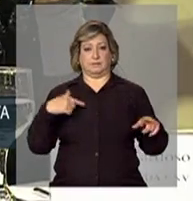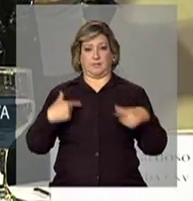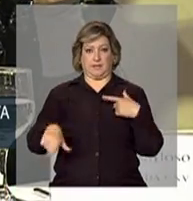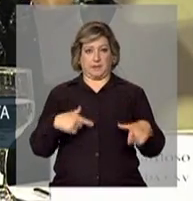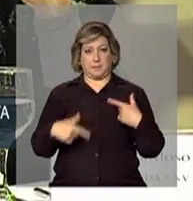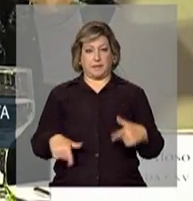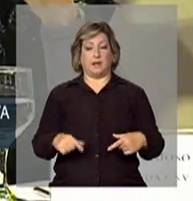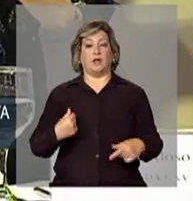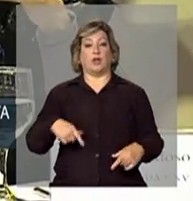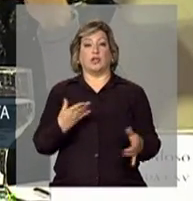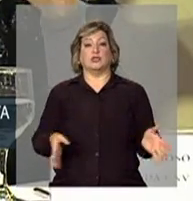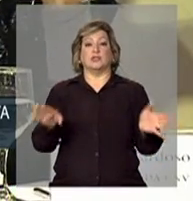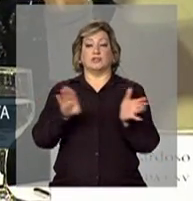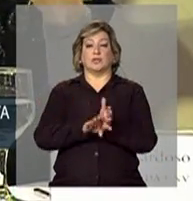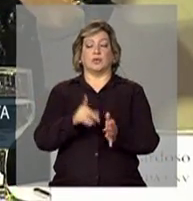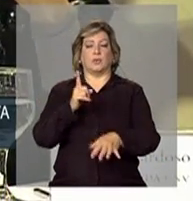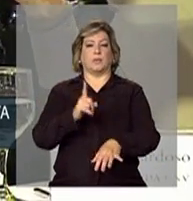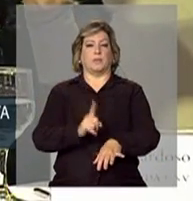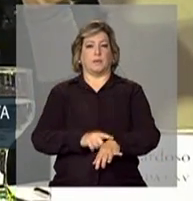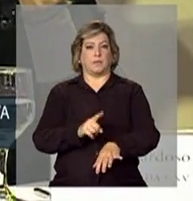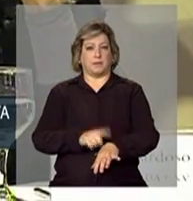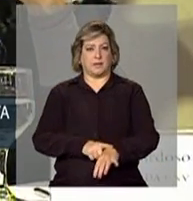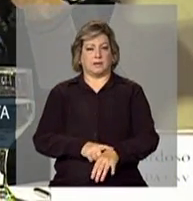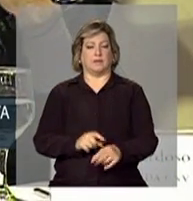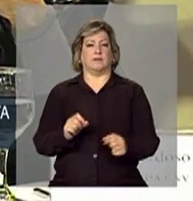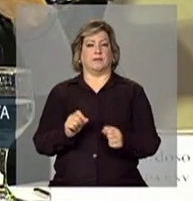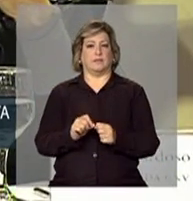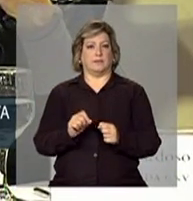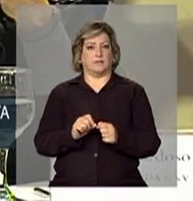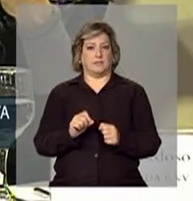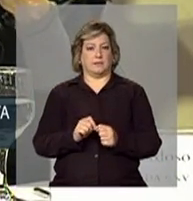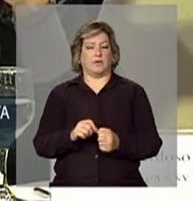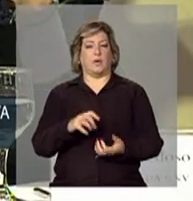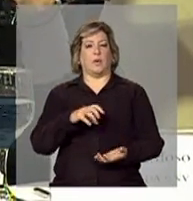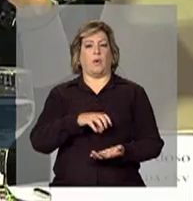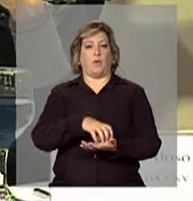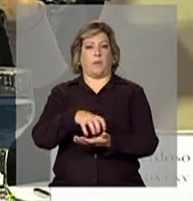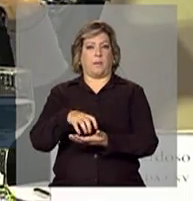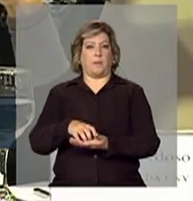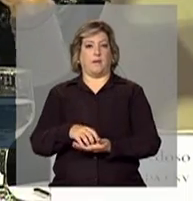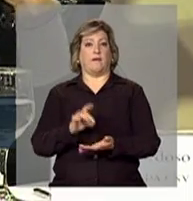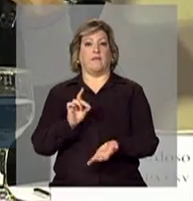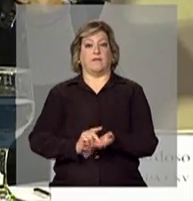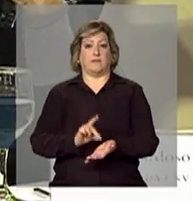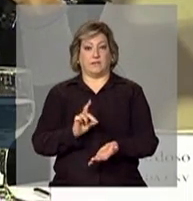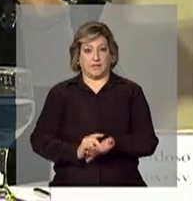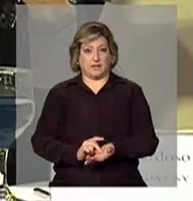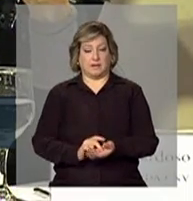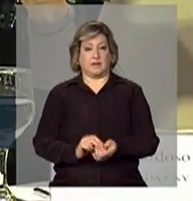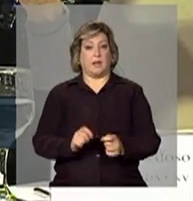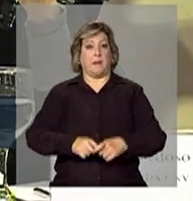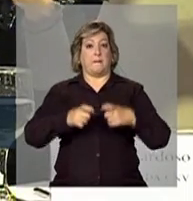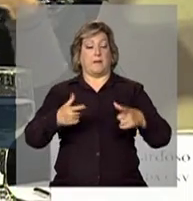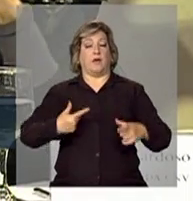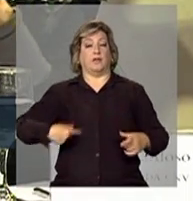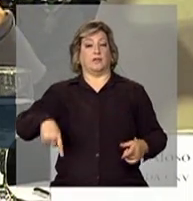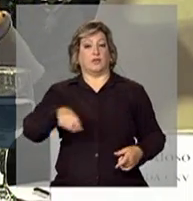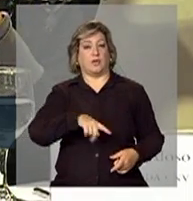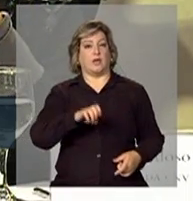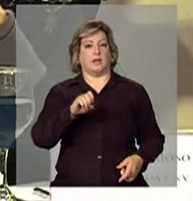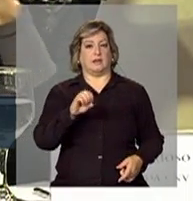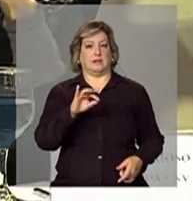tínhamos chegado a um momento que nós tínhamos constituído comissões da verdade na maioria dos nossos